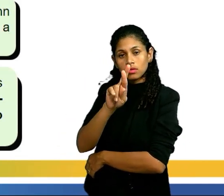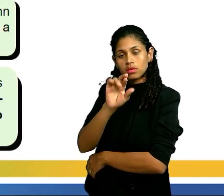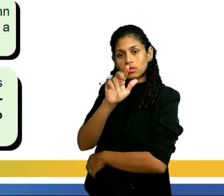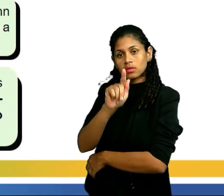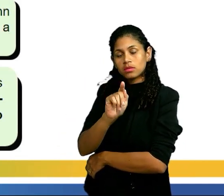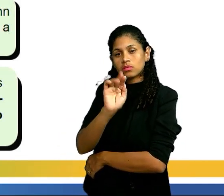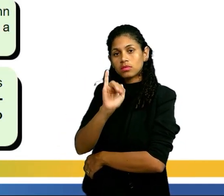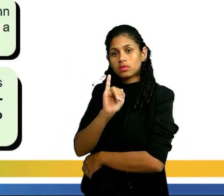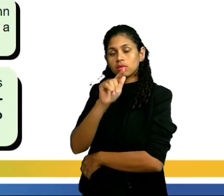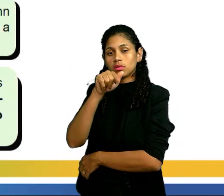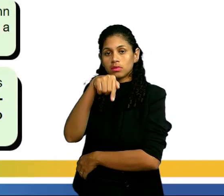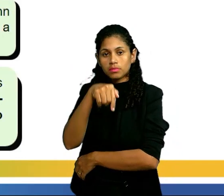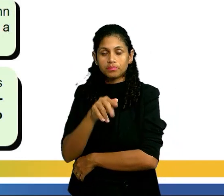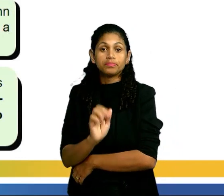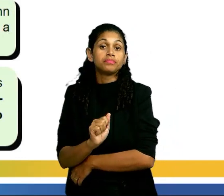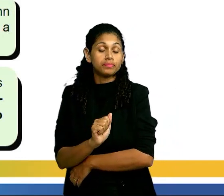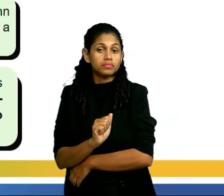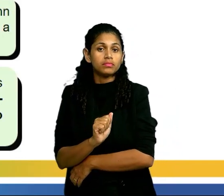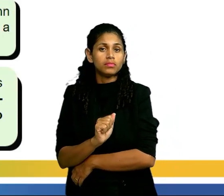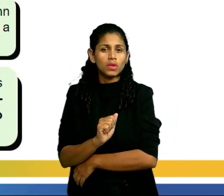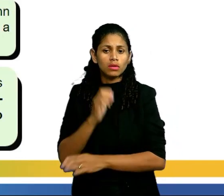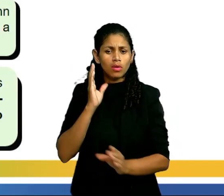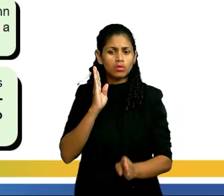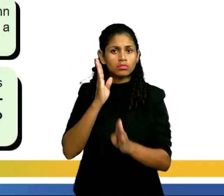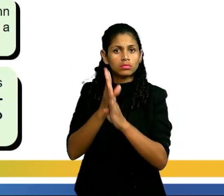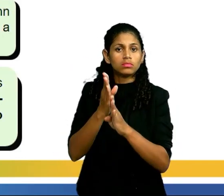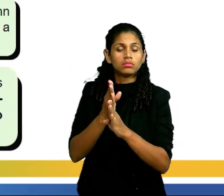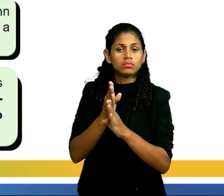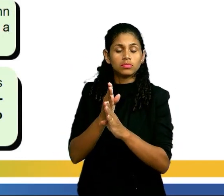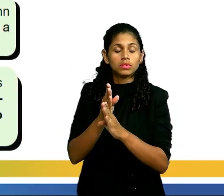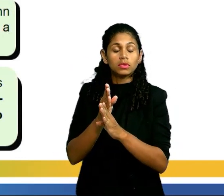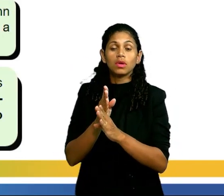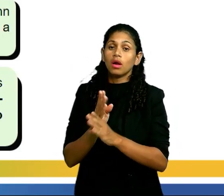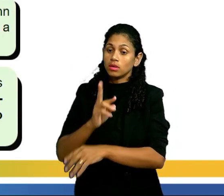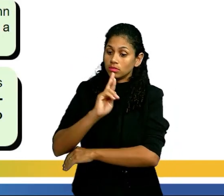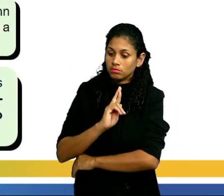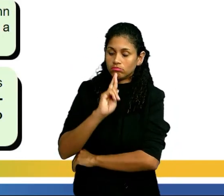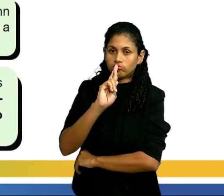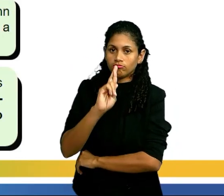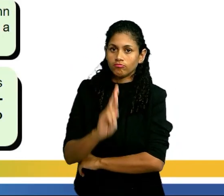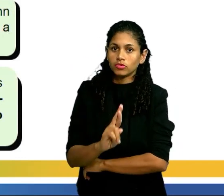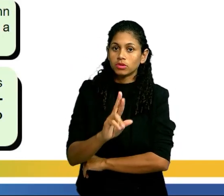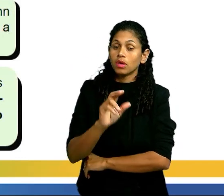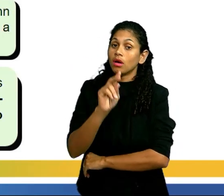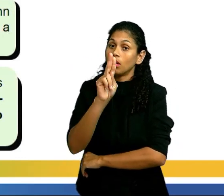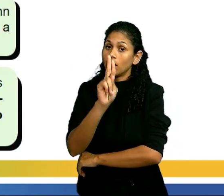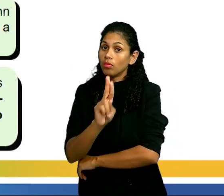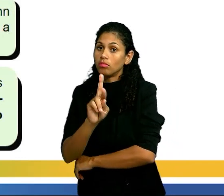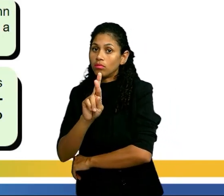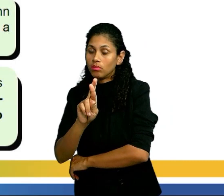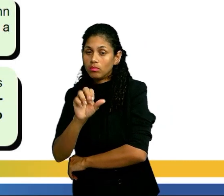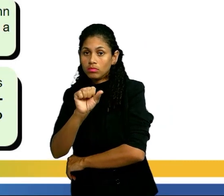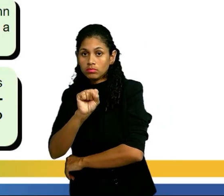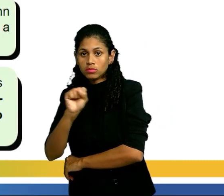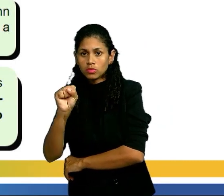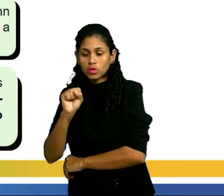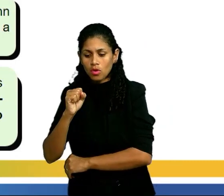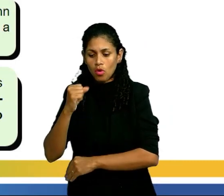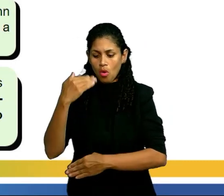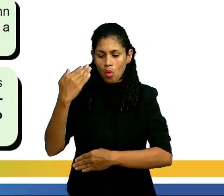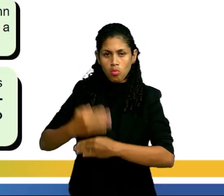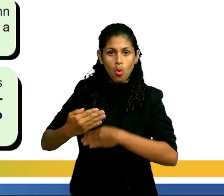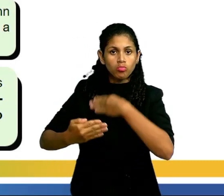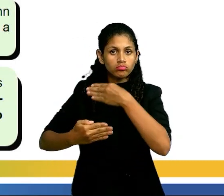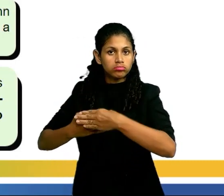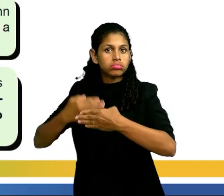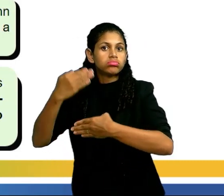conflito. Após essa descoberta, em resposta, a União Soviética vai construir essas bases militares em